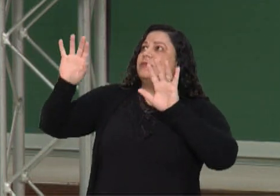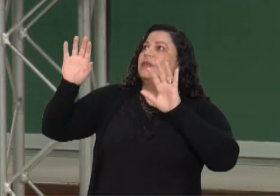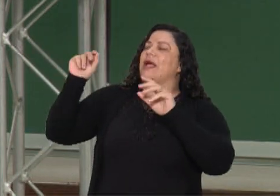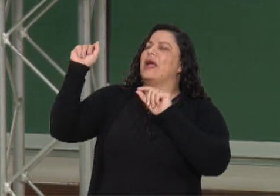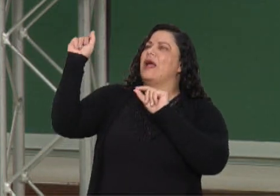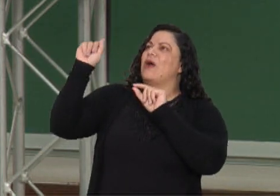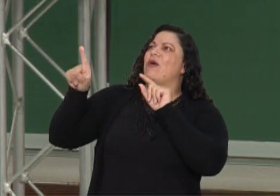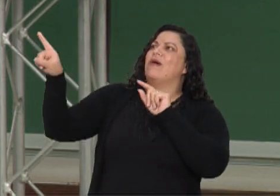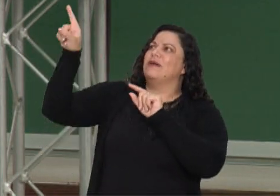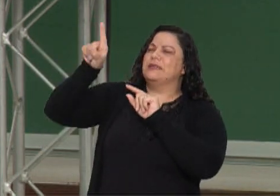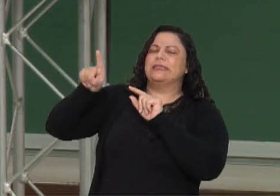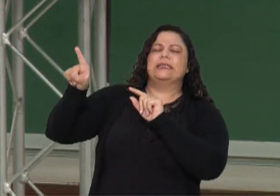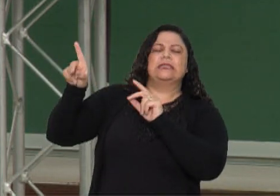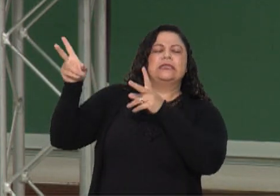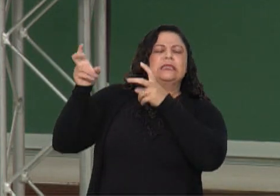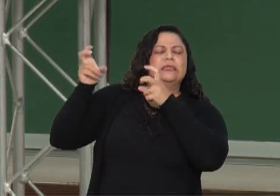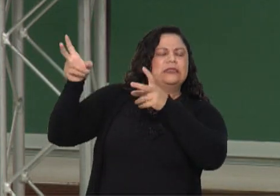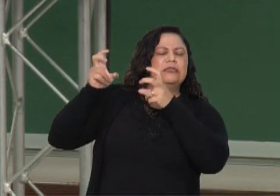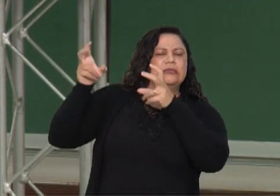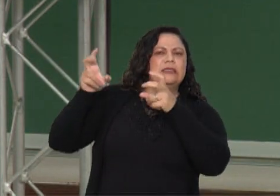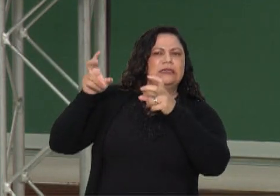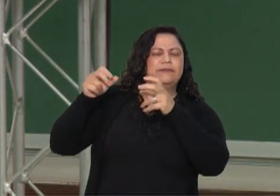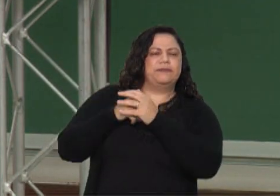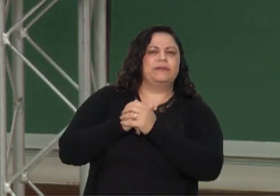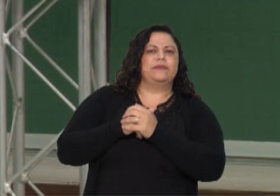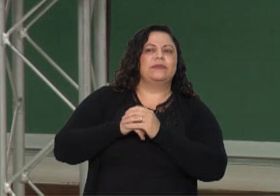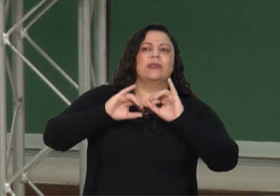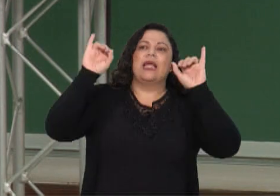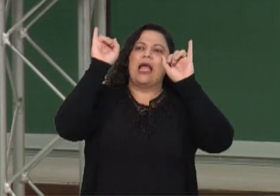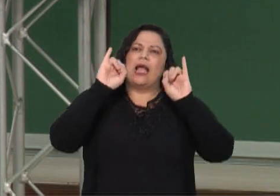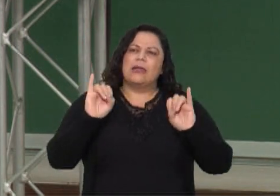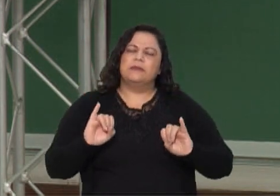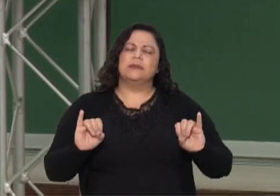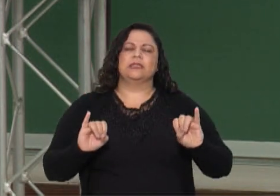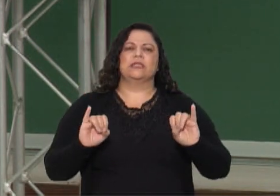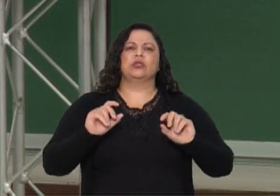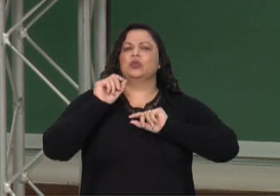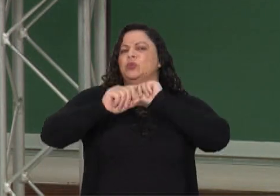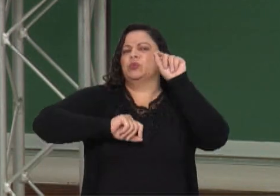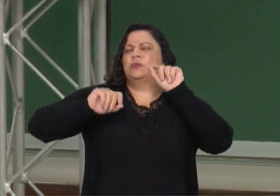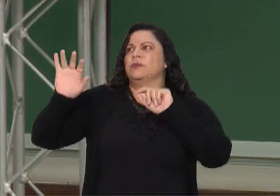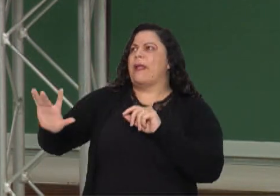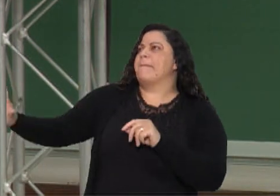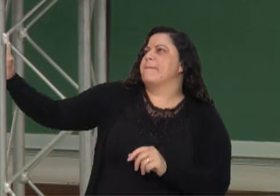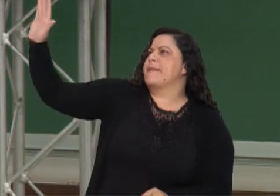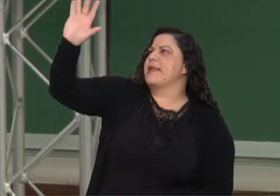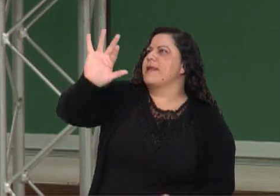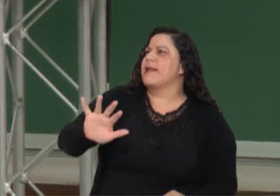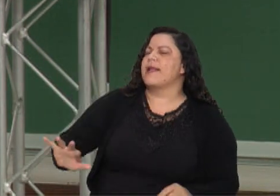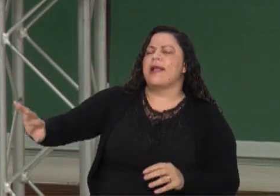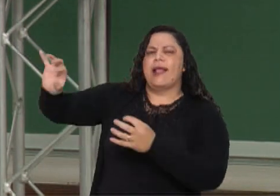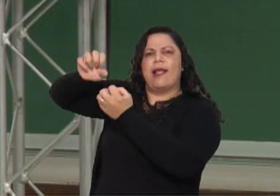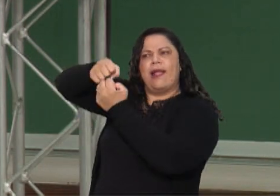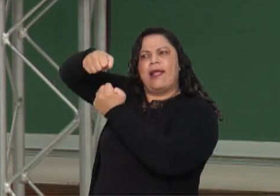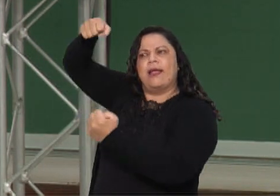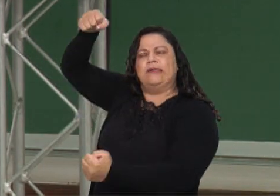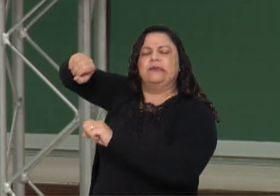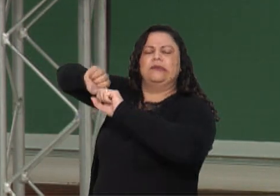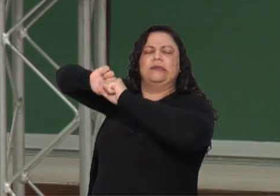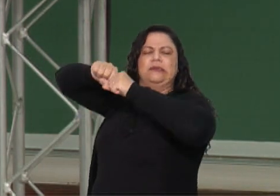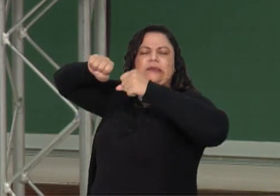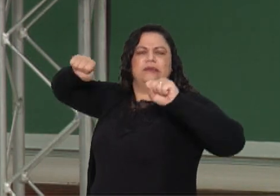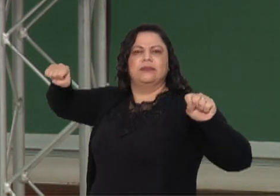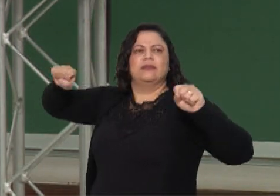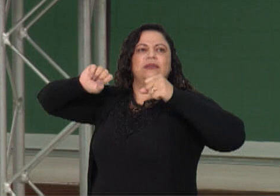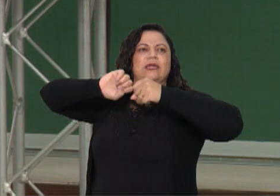quero falar para vocês que essa aqui é uma imagem de mural. É um mural, é um painel enorme. Olha só, qual é o